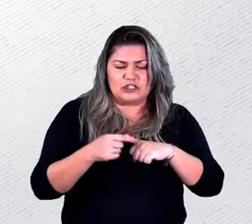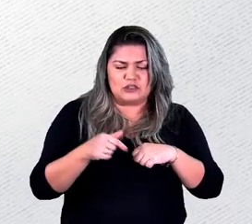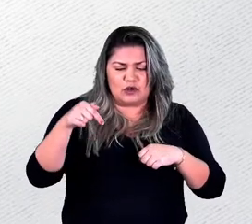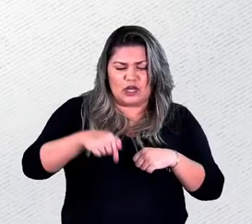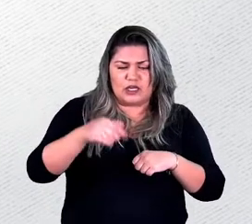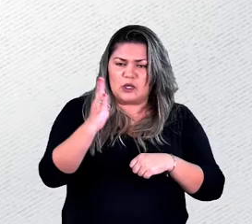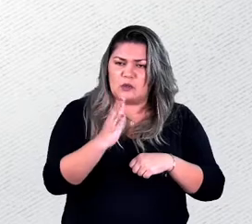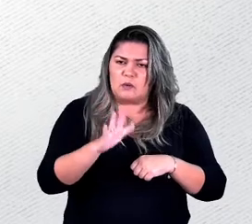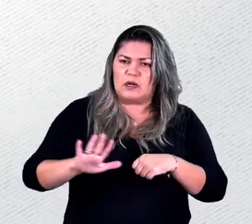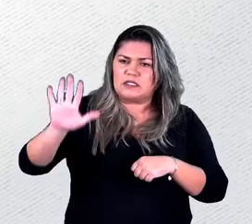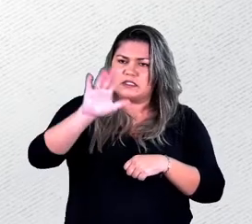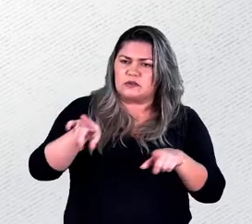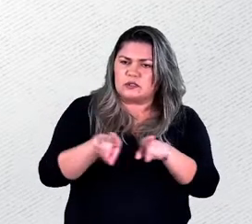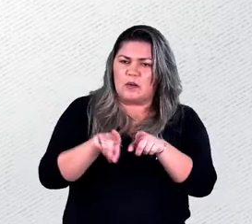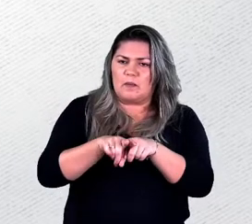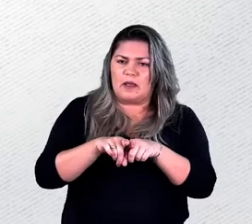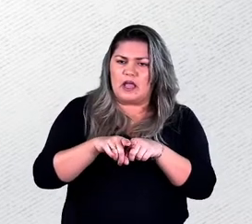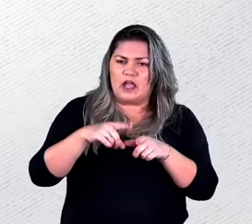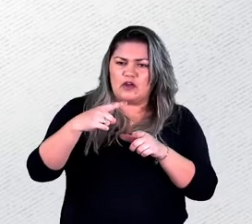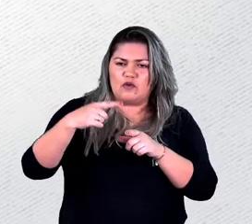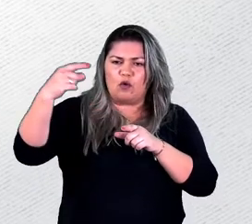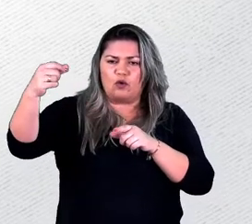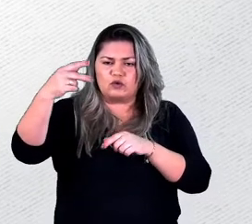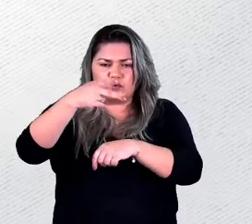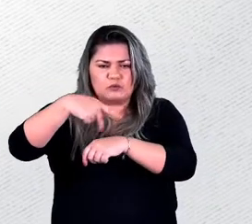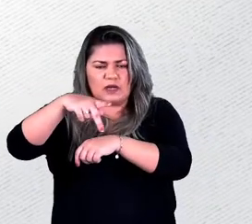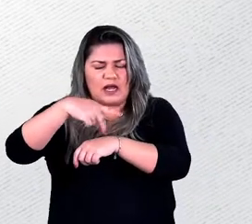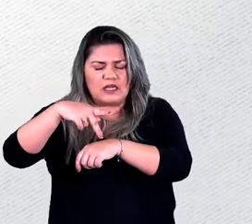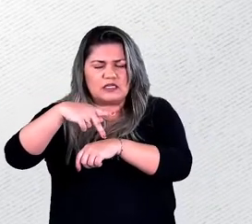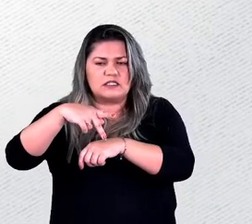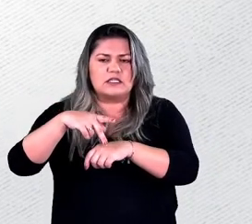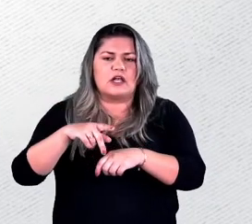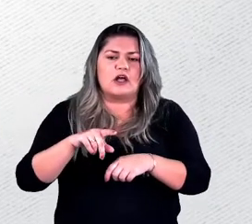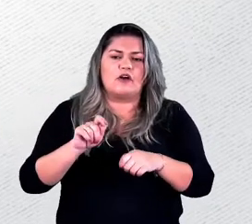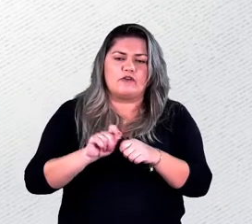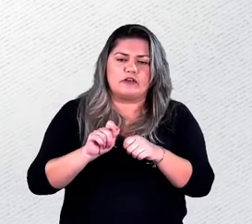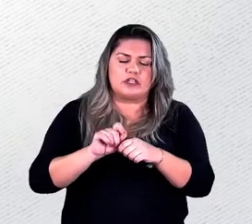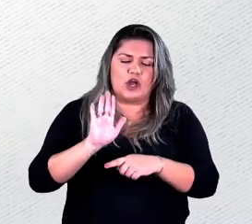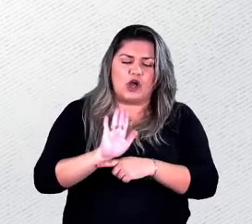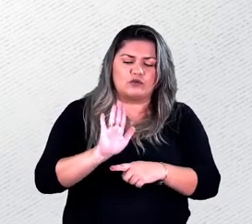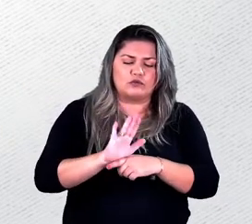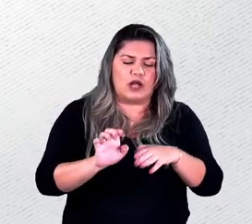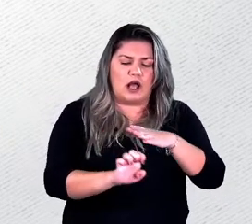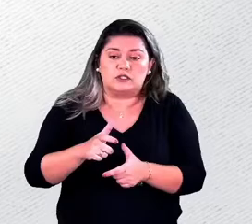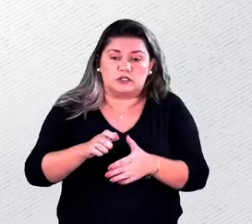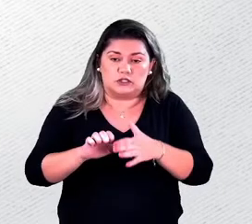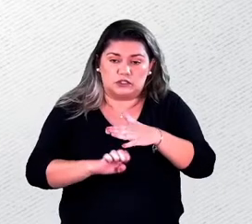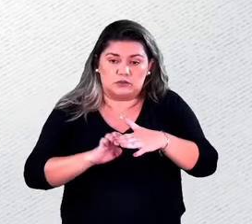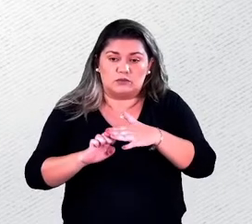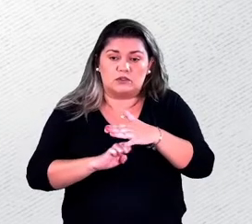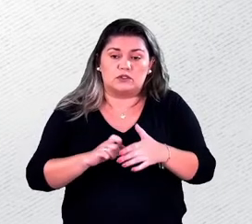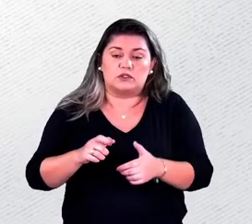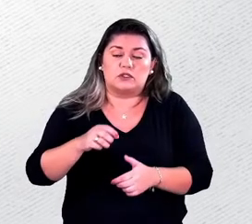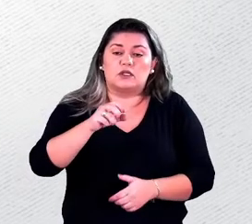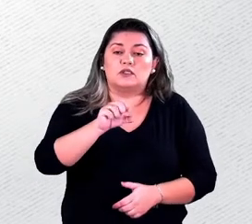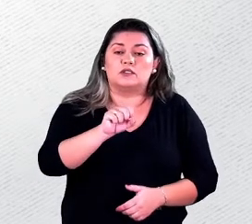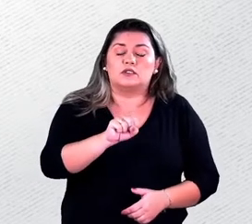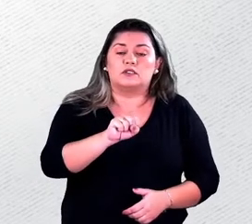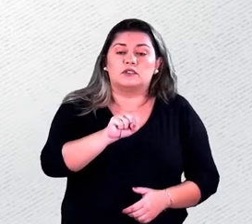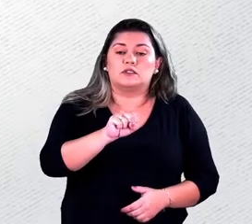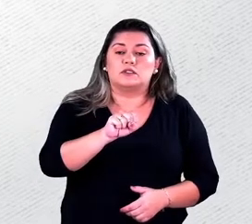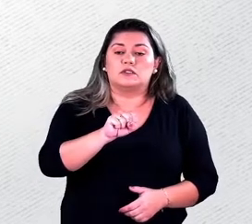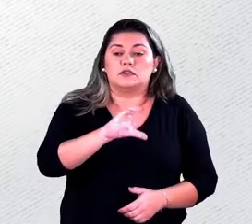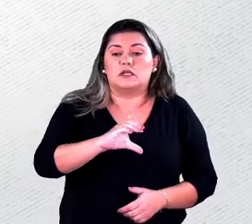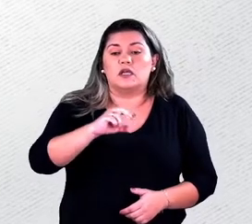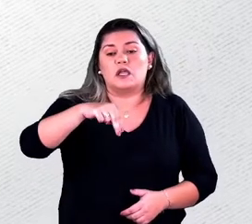membro do grupo de trabalho de boas práticas em falência e Recuperação de empresa do CNJ também presidente do grupo de trabalho de